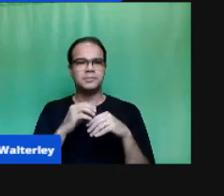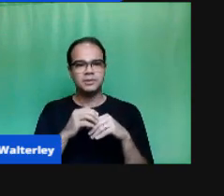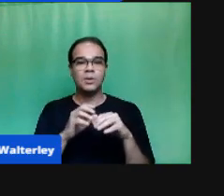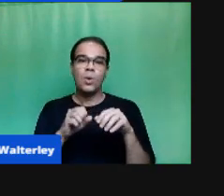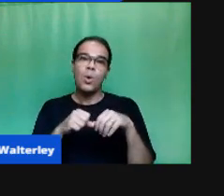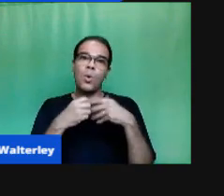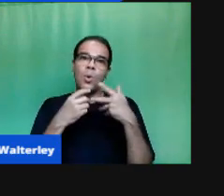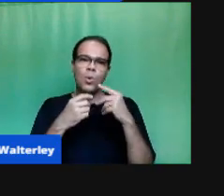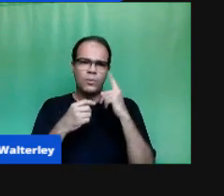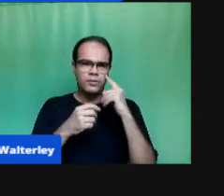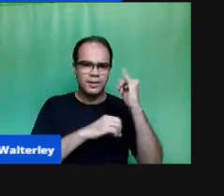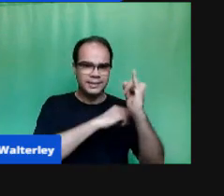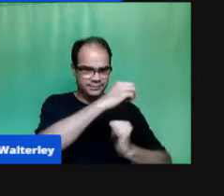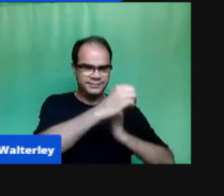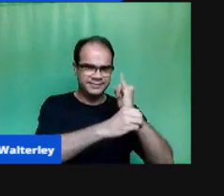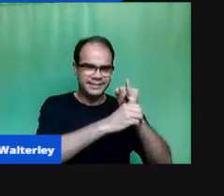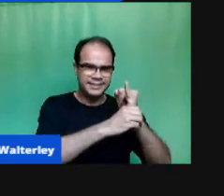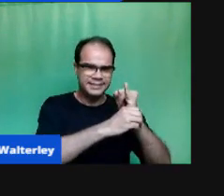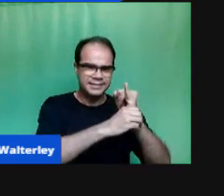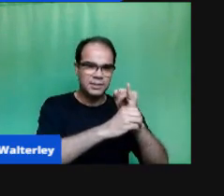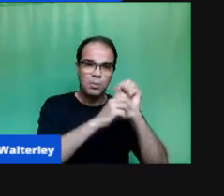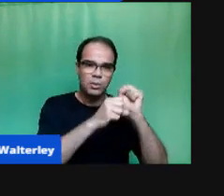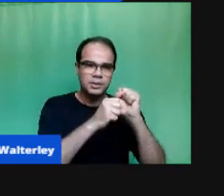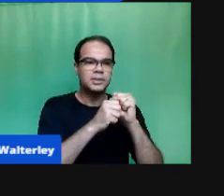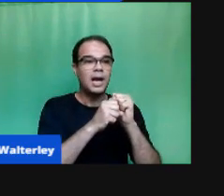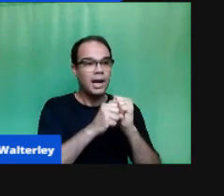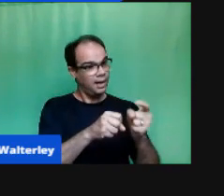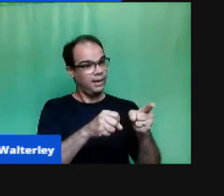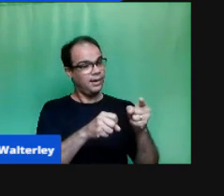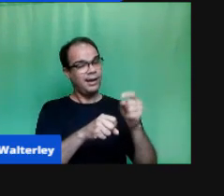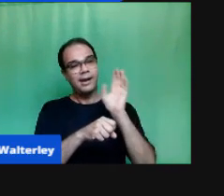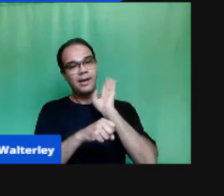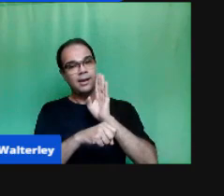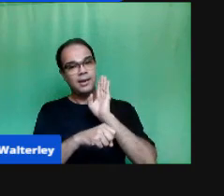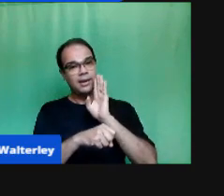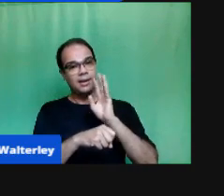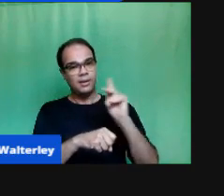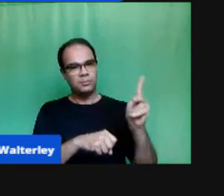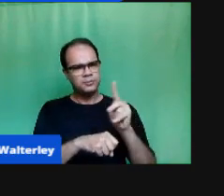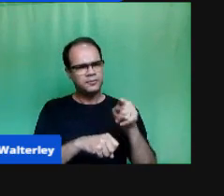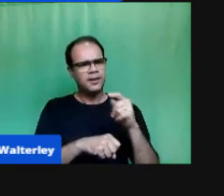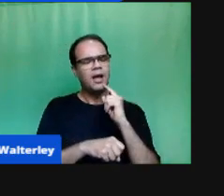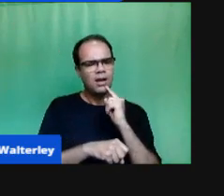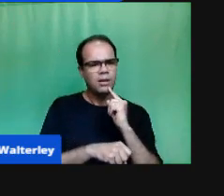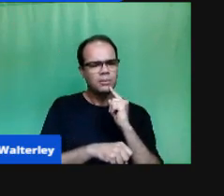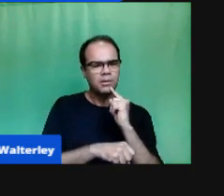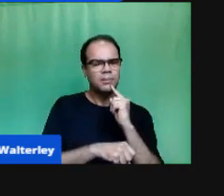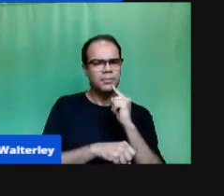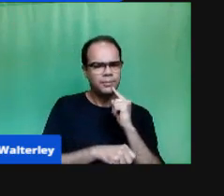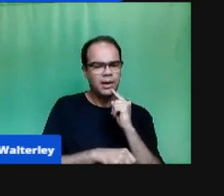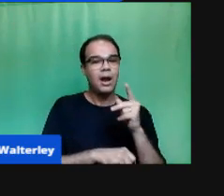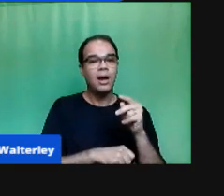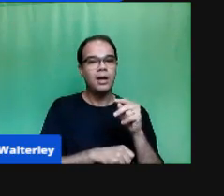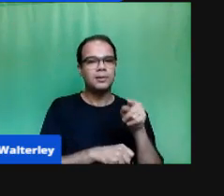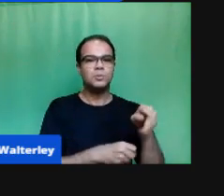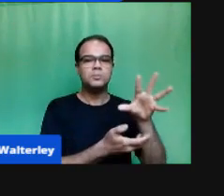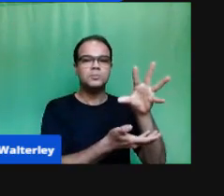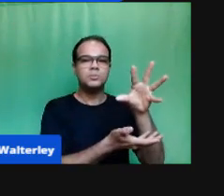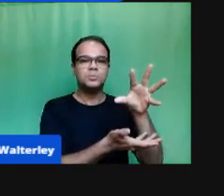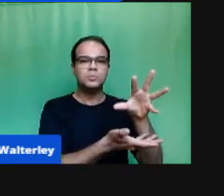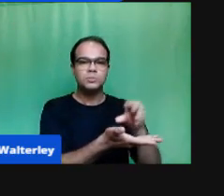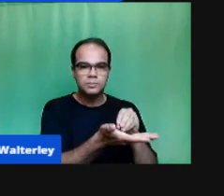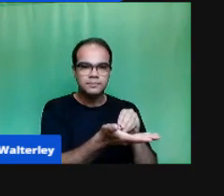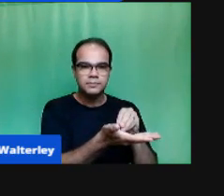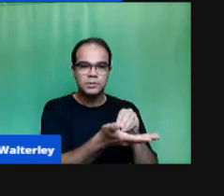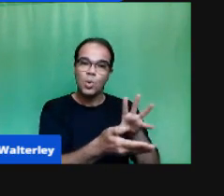internet. Como a Gleibe mesmo já disse, né, atrás, muitos profissionais, muitos professores